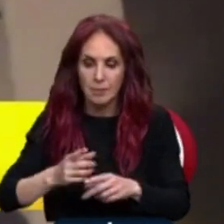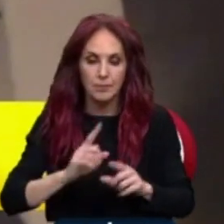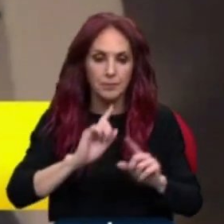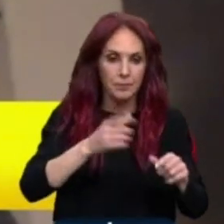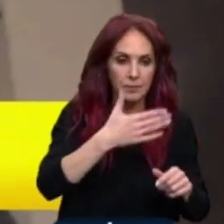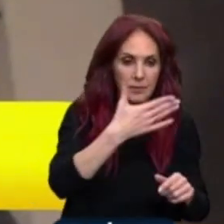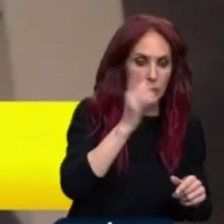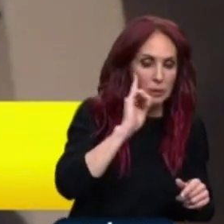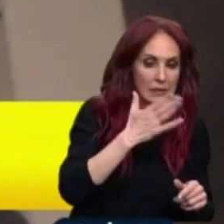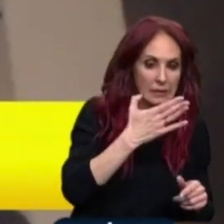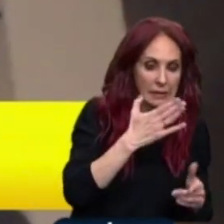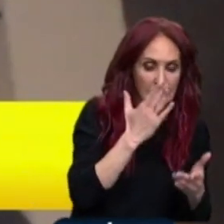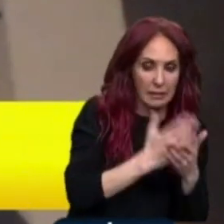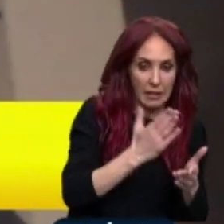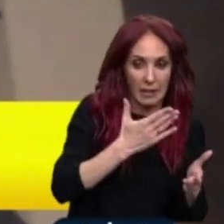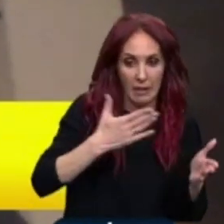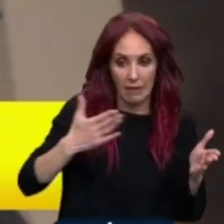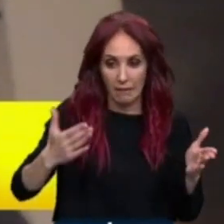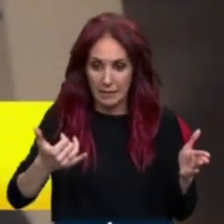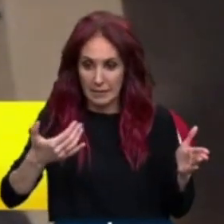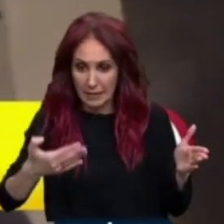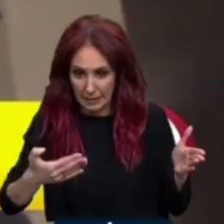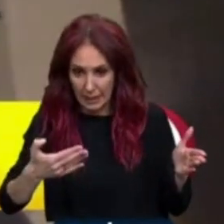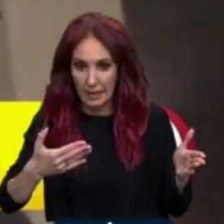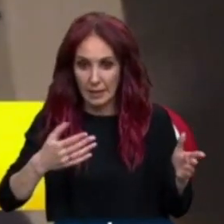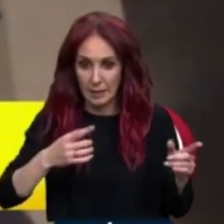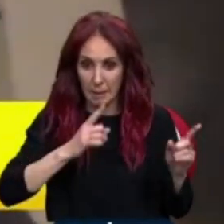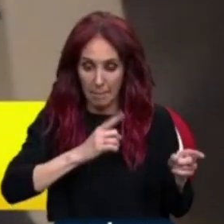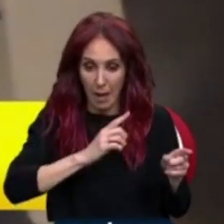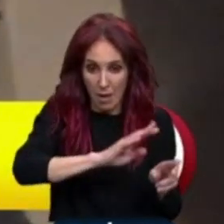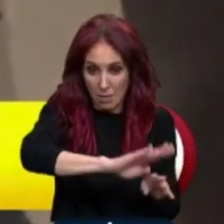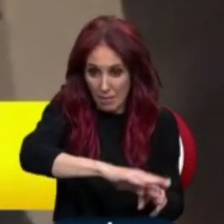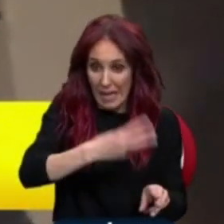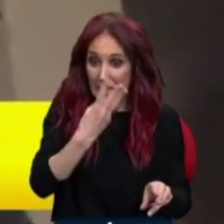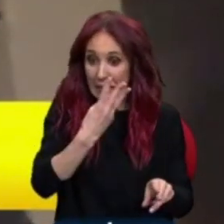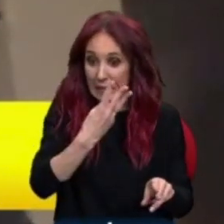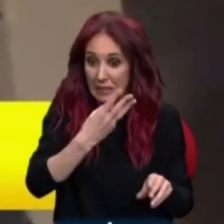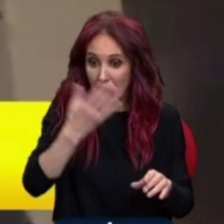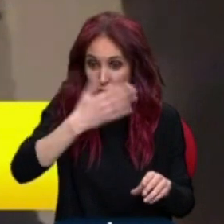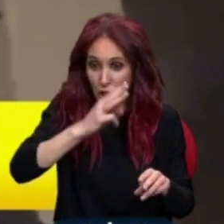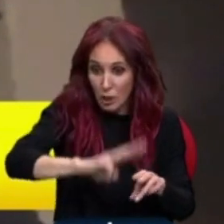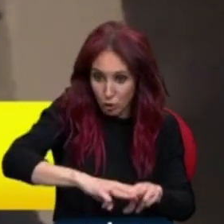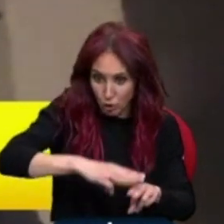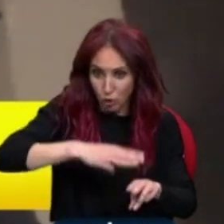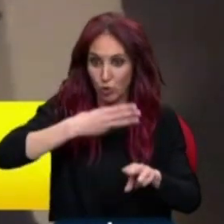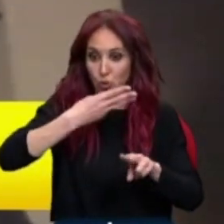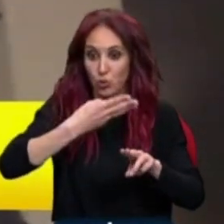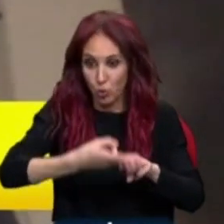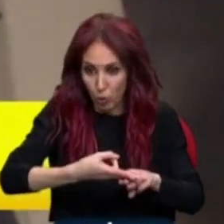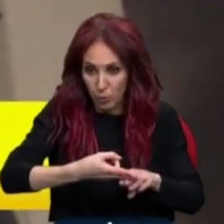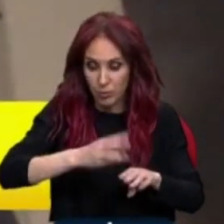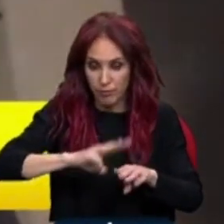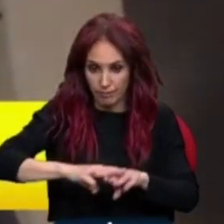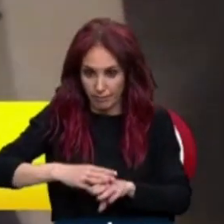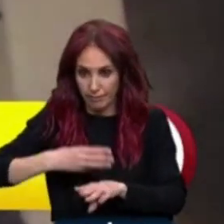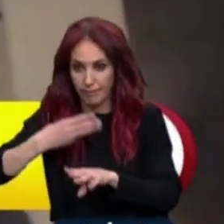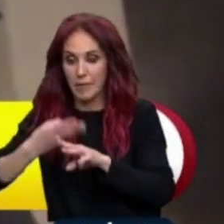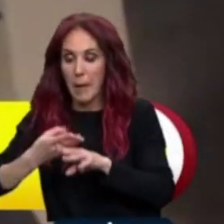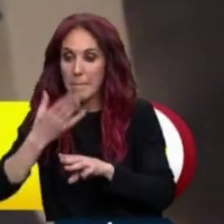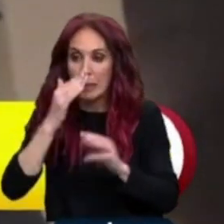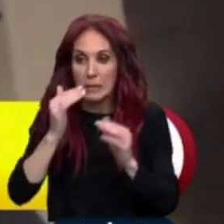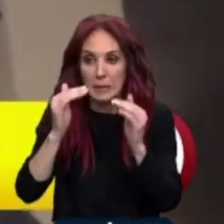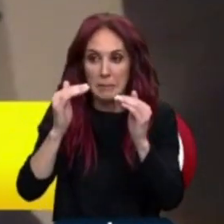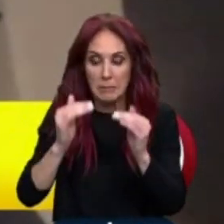dia 27 de março, duplicámos de casos em cada 3 dias, o que dá a ideia do abrandamento da taxa de